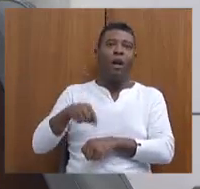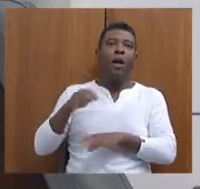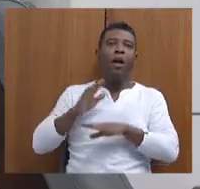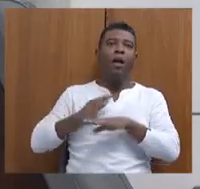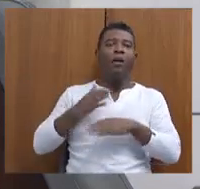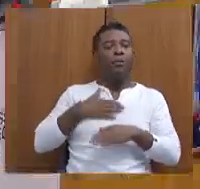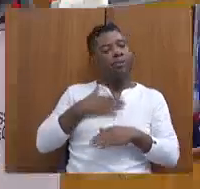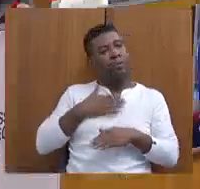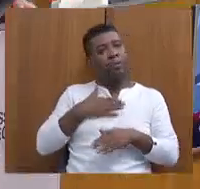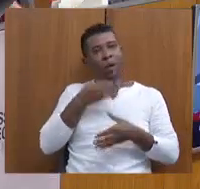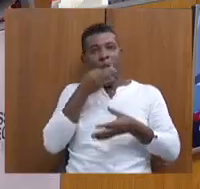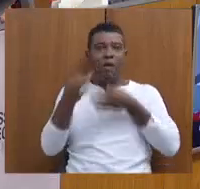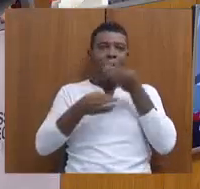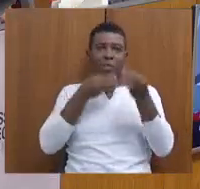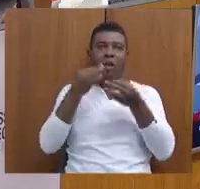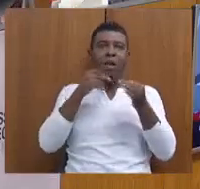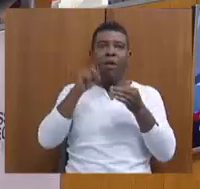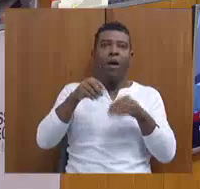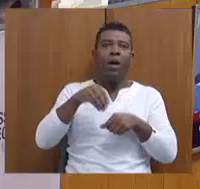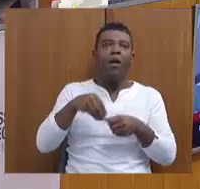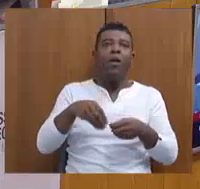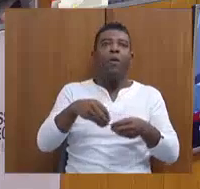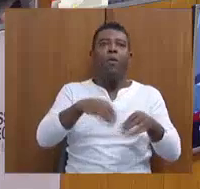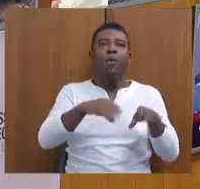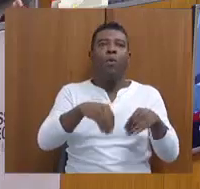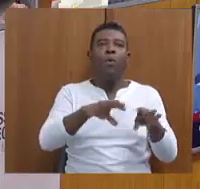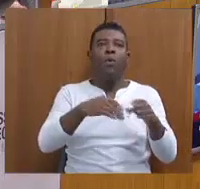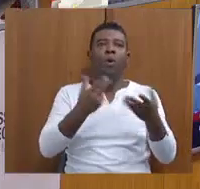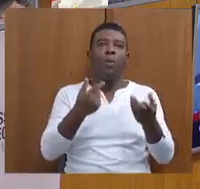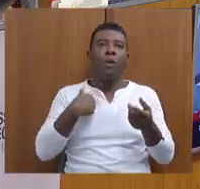os encaminhamentos você quer alimentos que eu vou fazer Obrigado